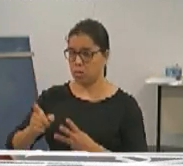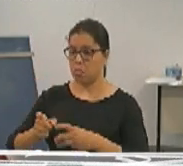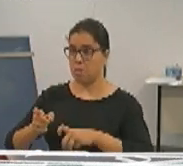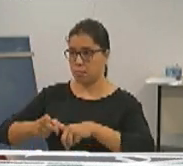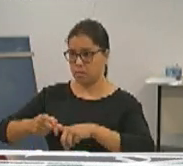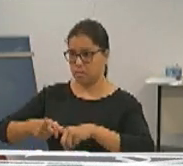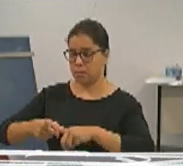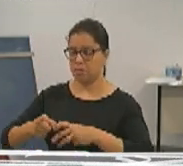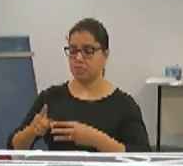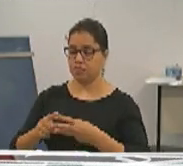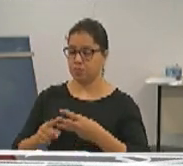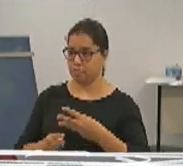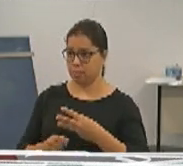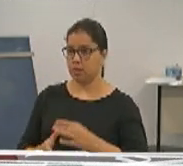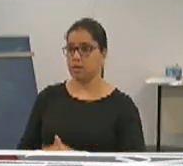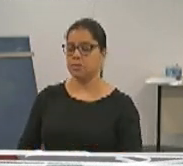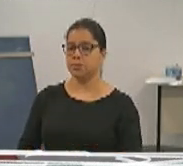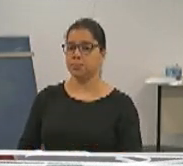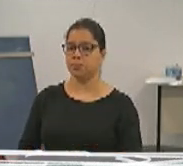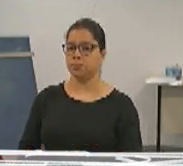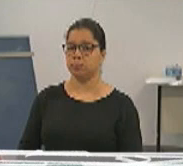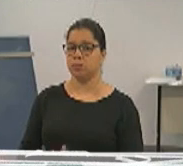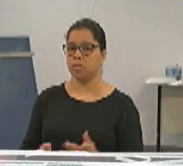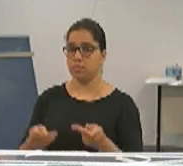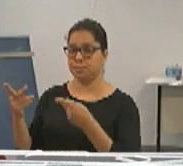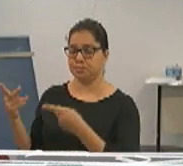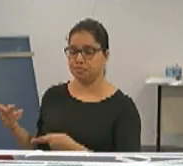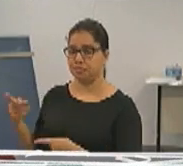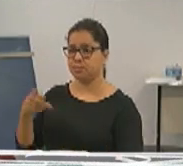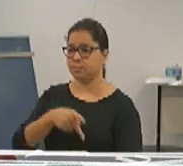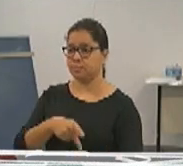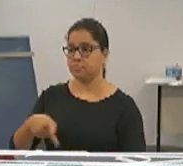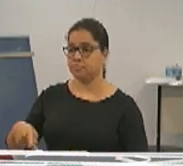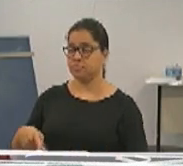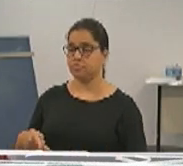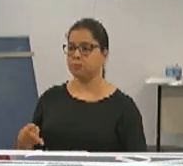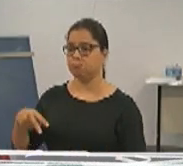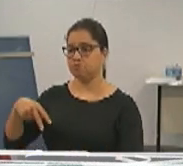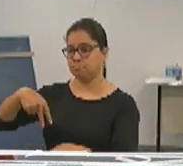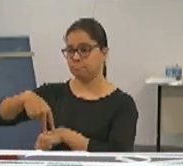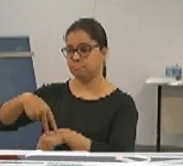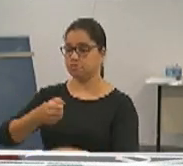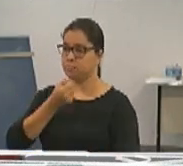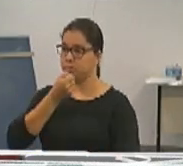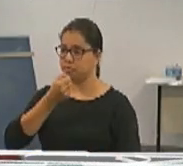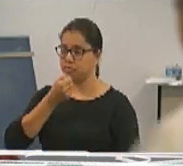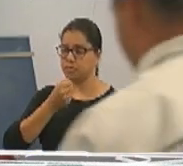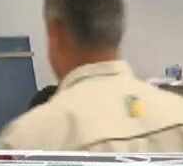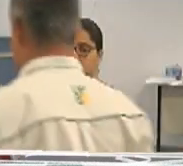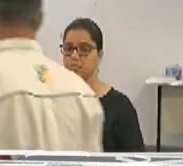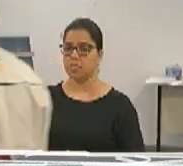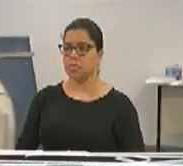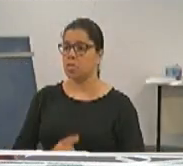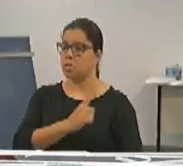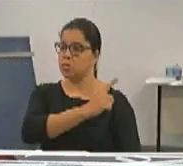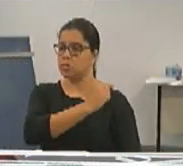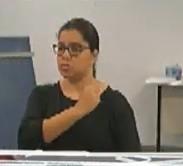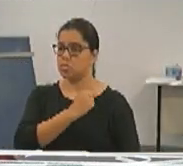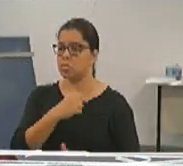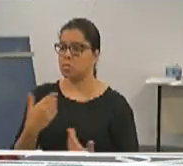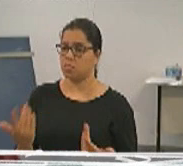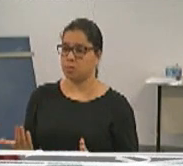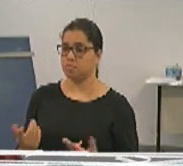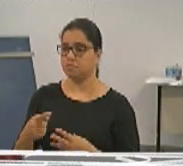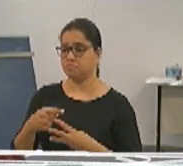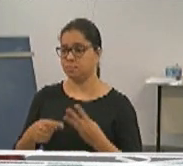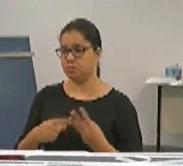então, que o docente Luciano já se dirigisse ao público. Ele pode escolher o candidato a quem faz